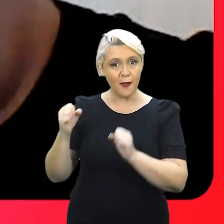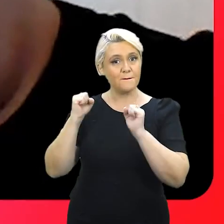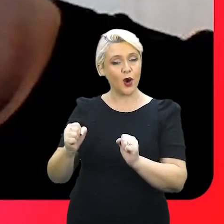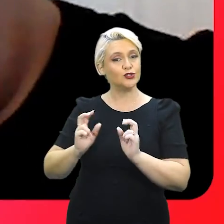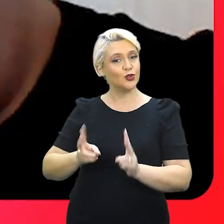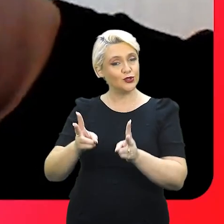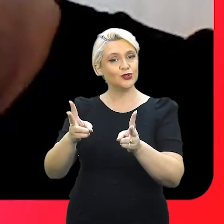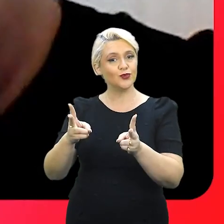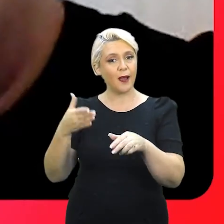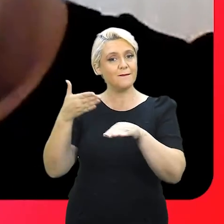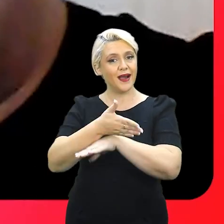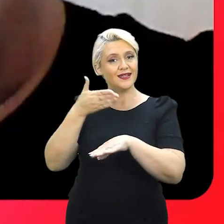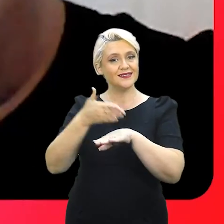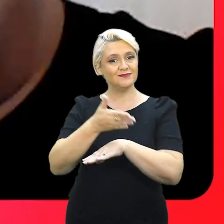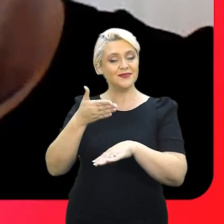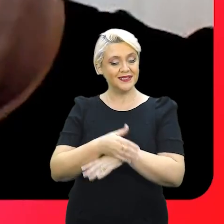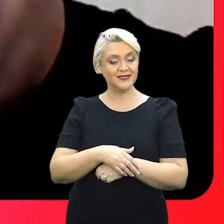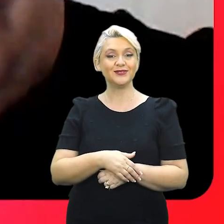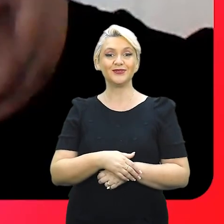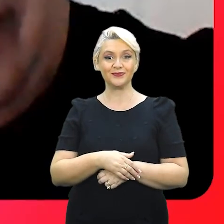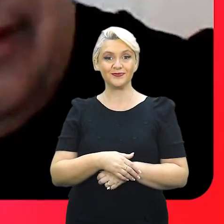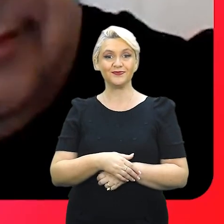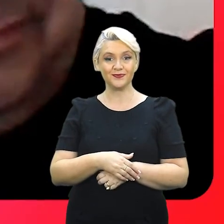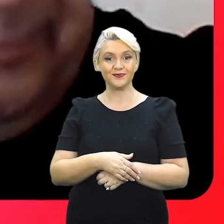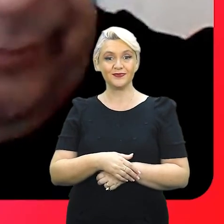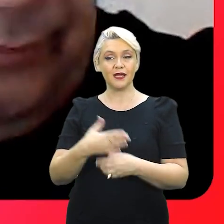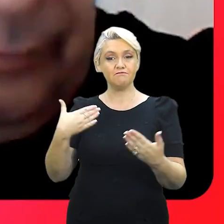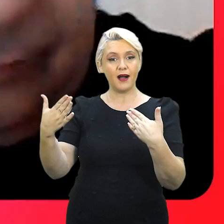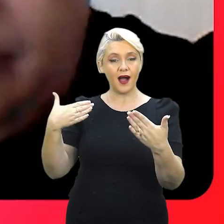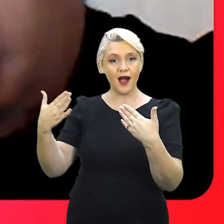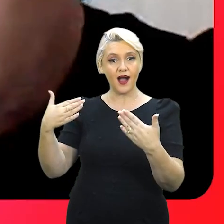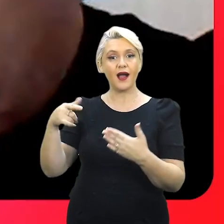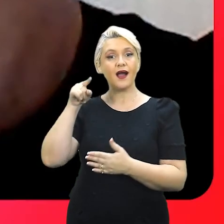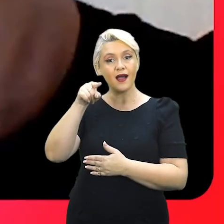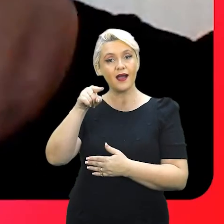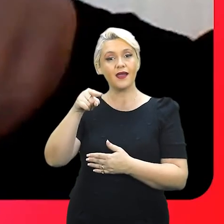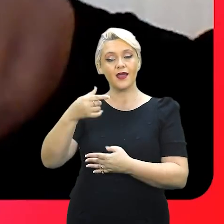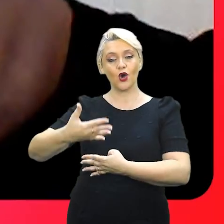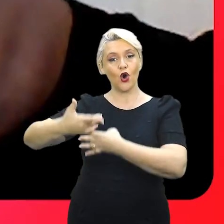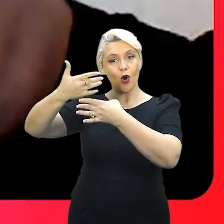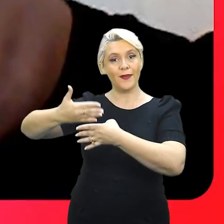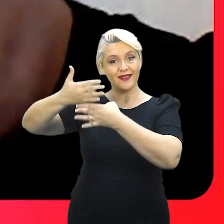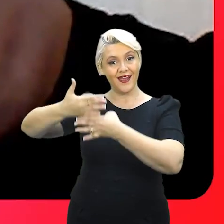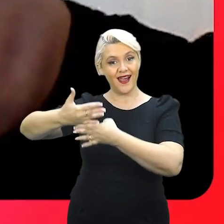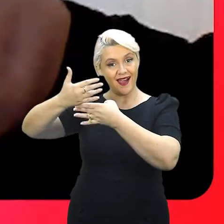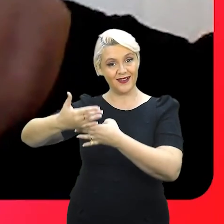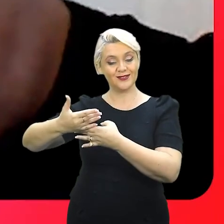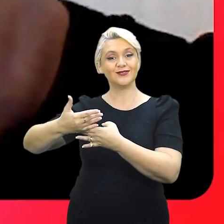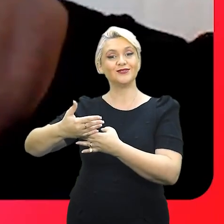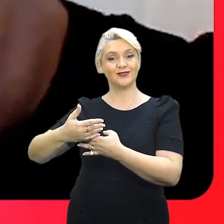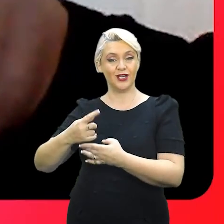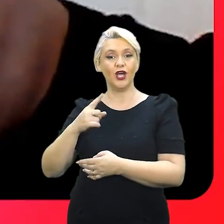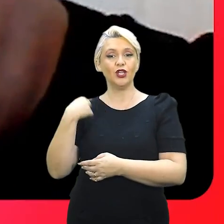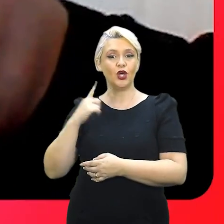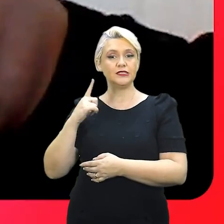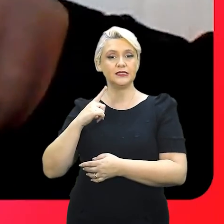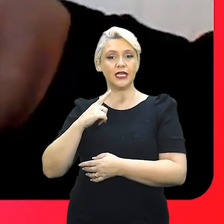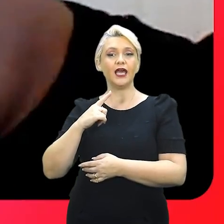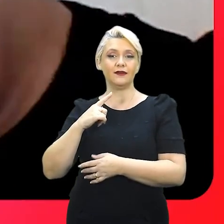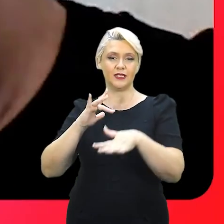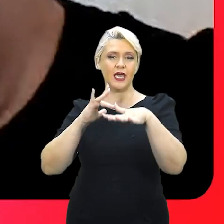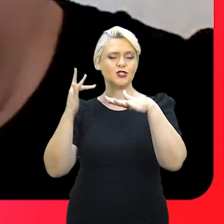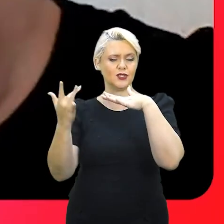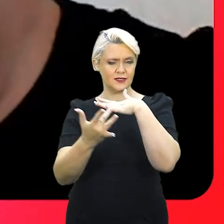conversa? Pode continuar participando neste debate aí nos comentários. Nós estamos